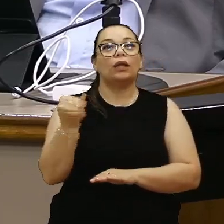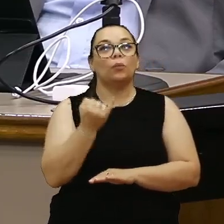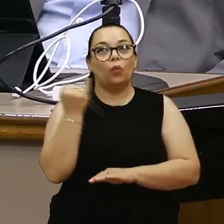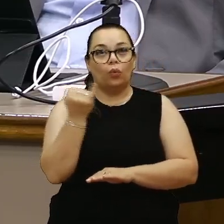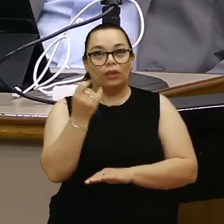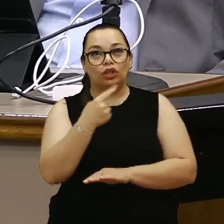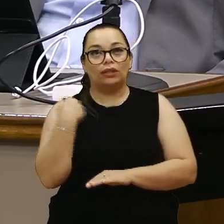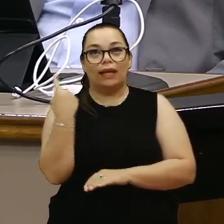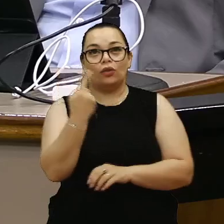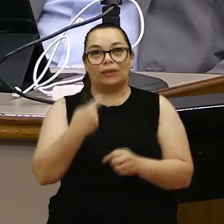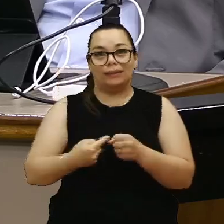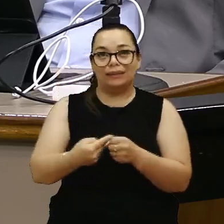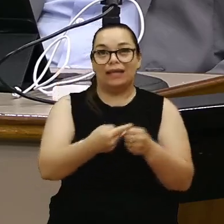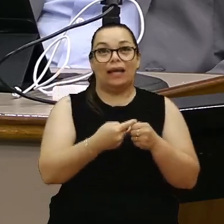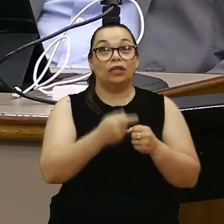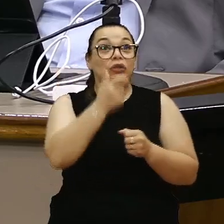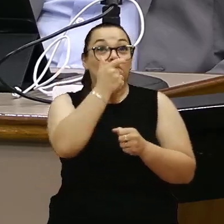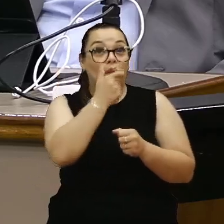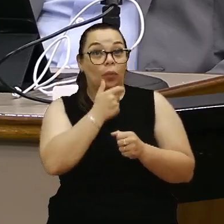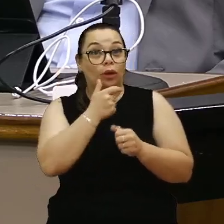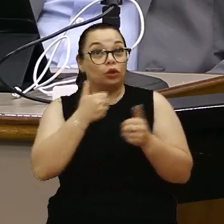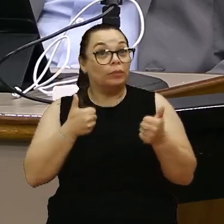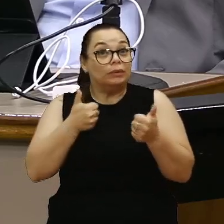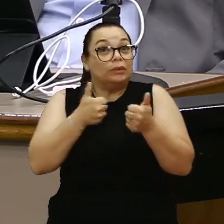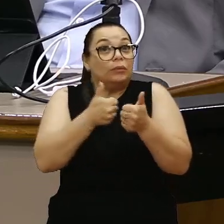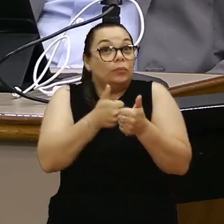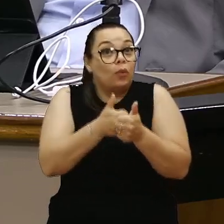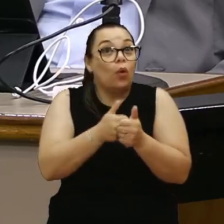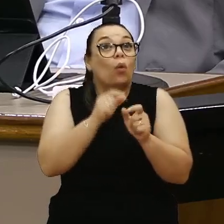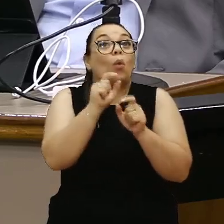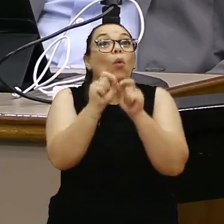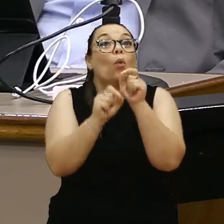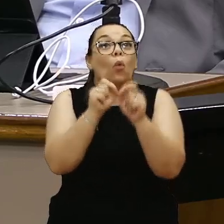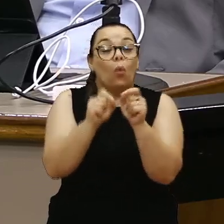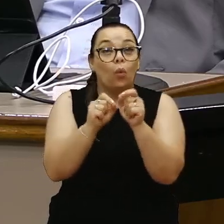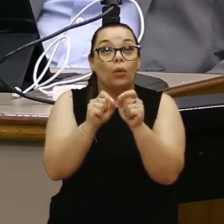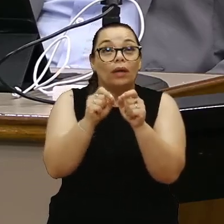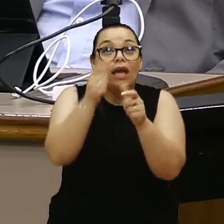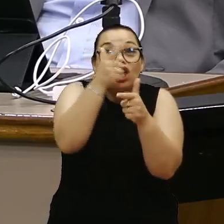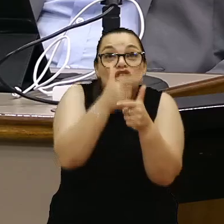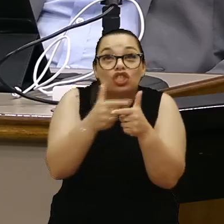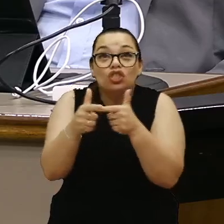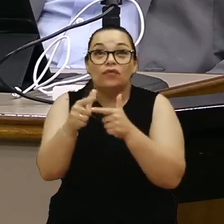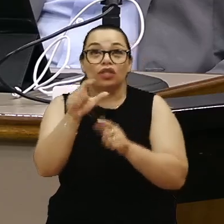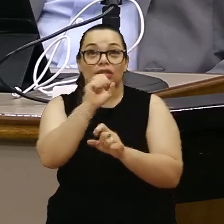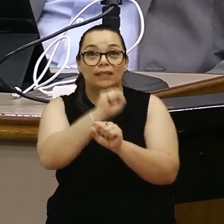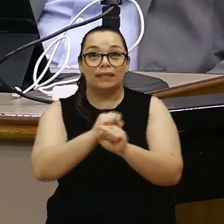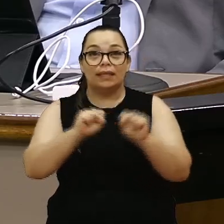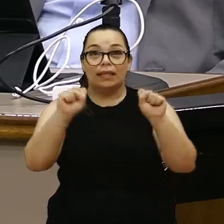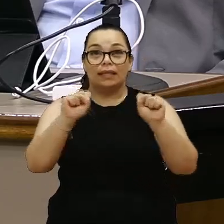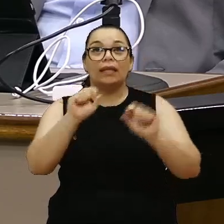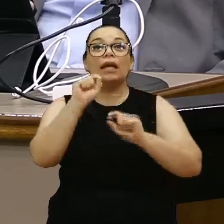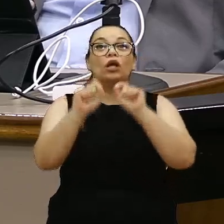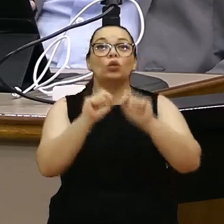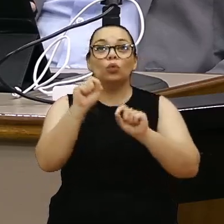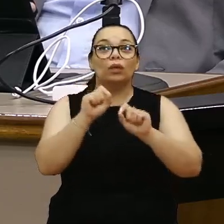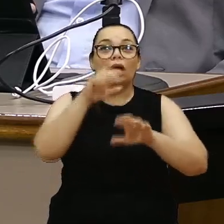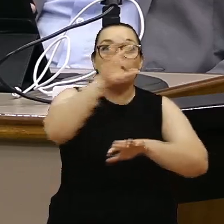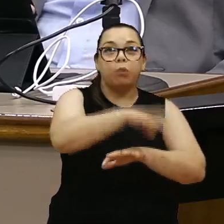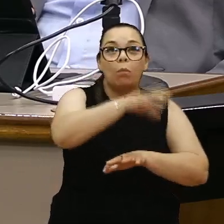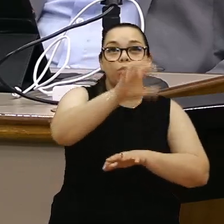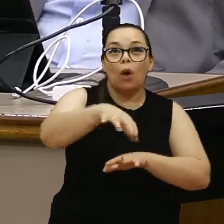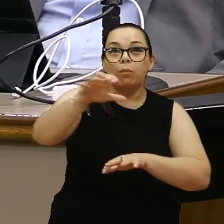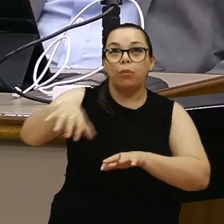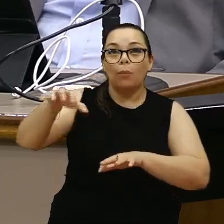da nossa cidade. Então, eu acho que é mais próximo daqui a pouco de a gente dividir a secretaria do que ela estar junto